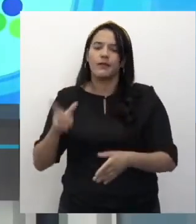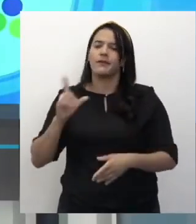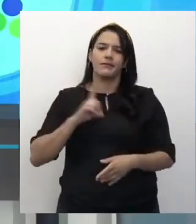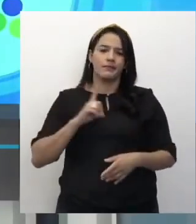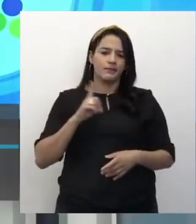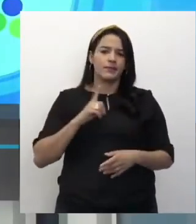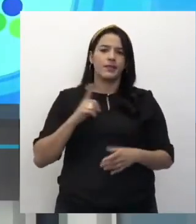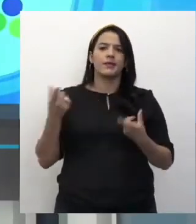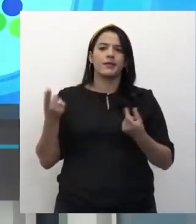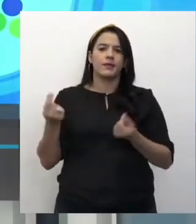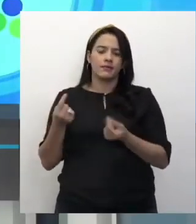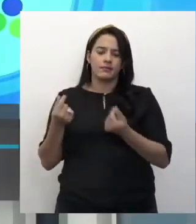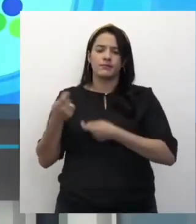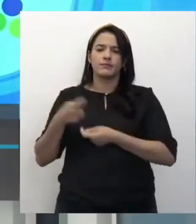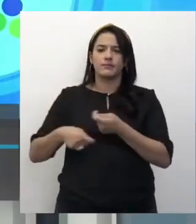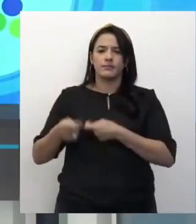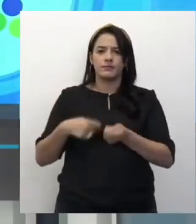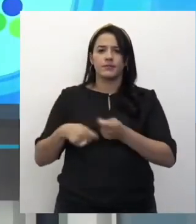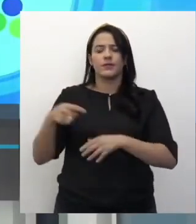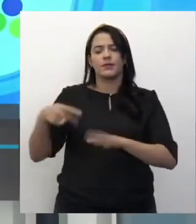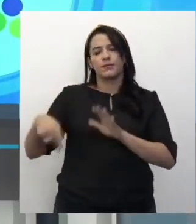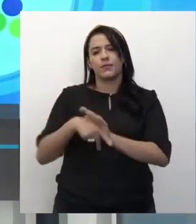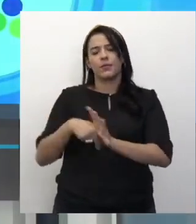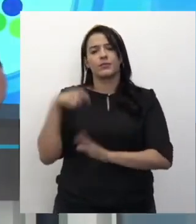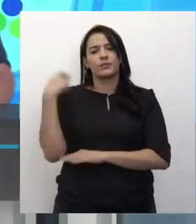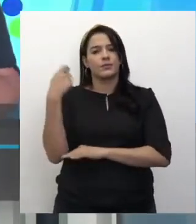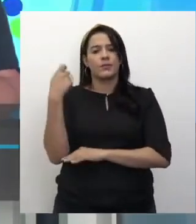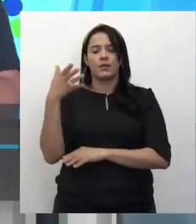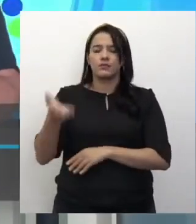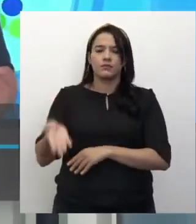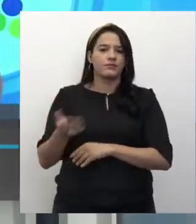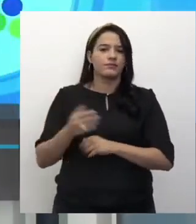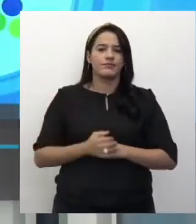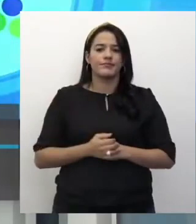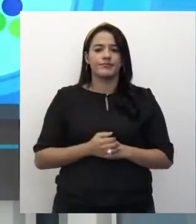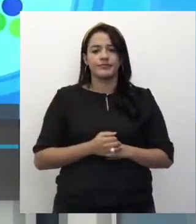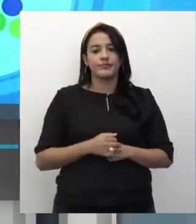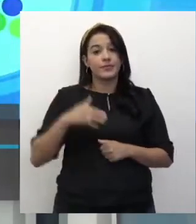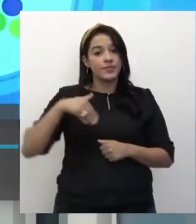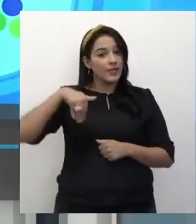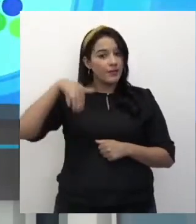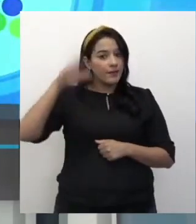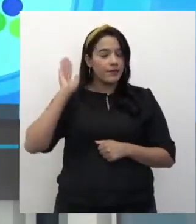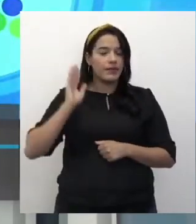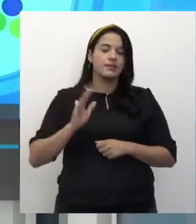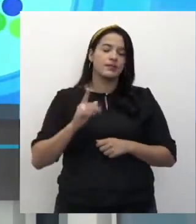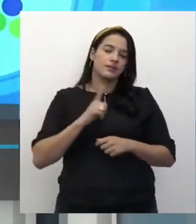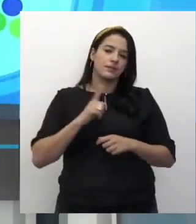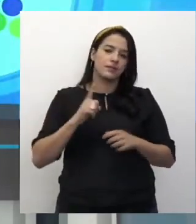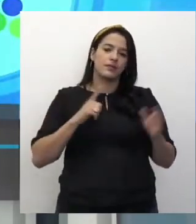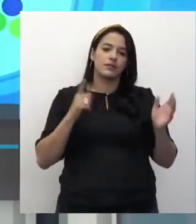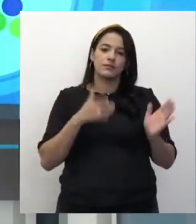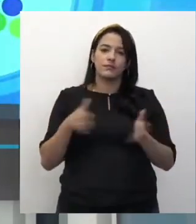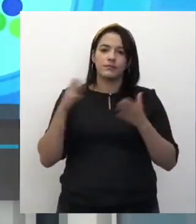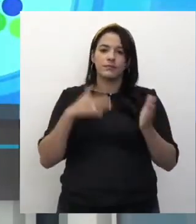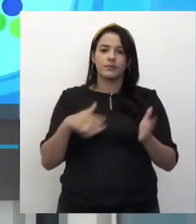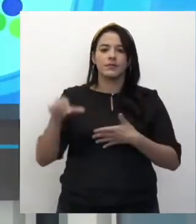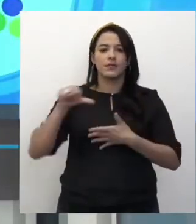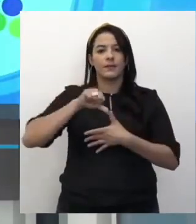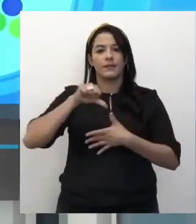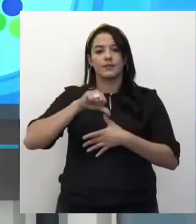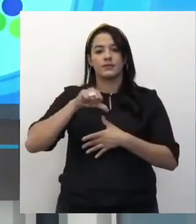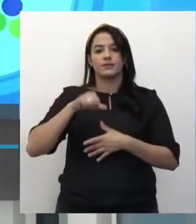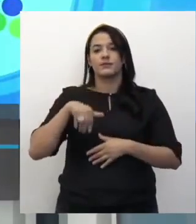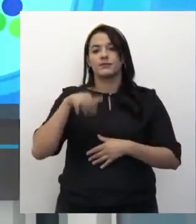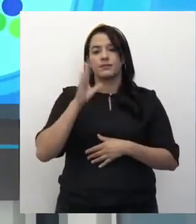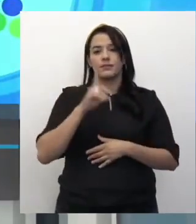a parte financeira de São Paulo, do Brasil e até uma das mais financeiras aí da América Latina. Então é